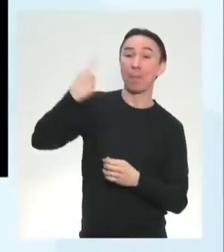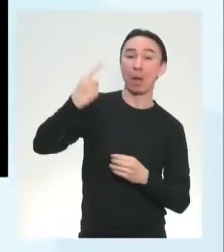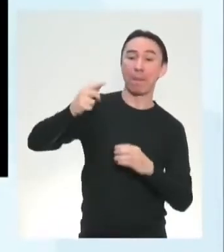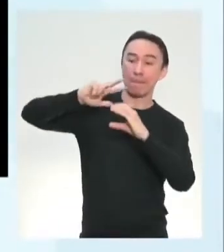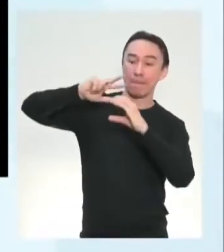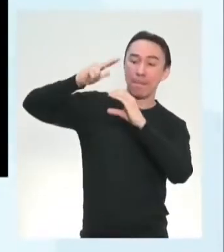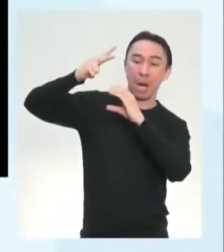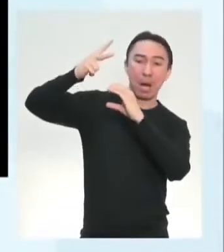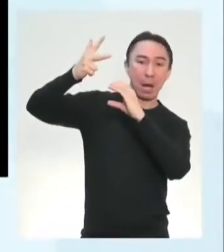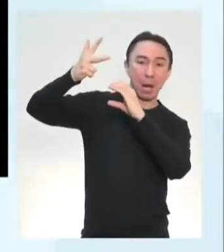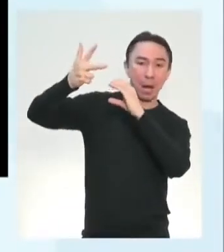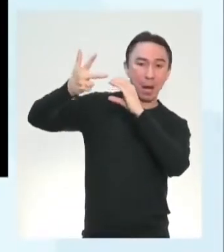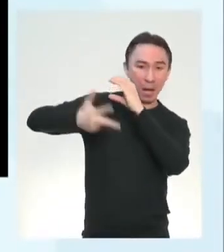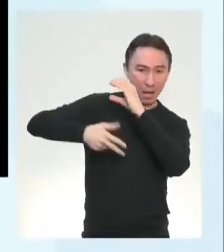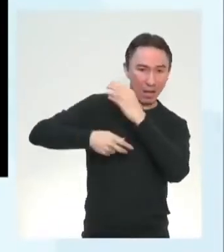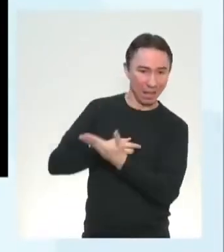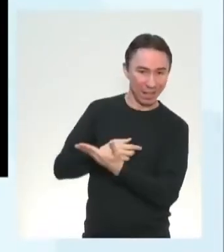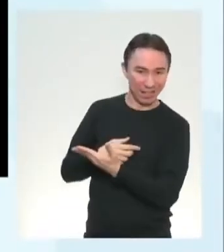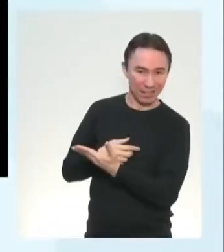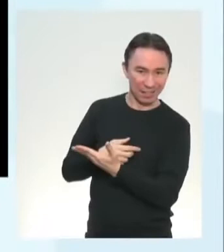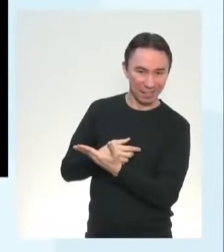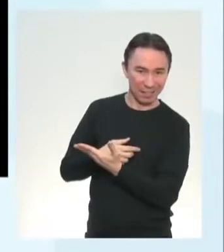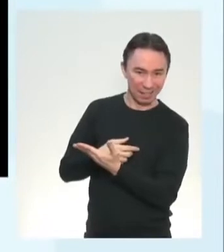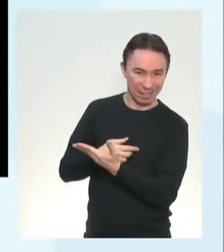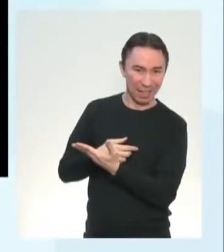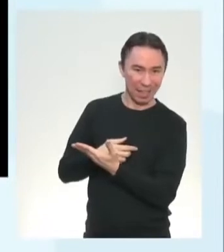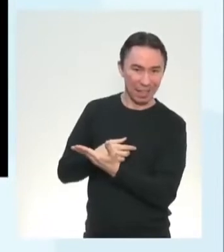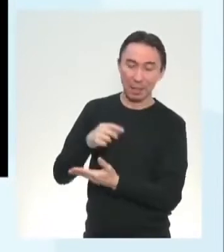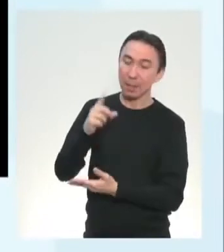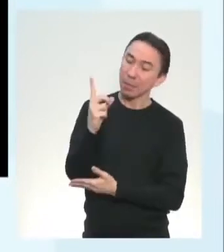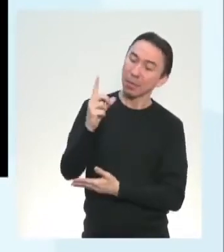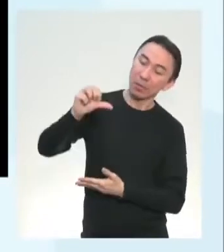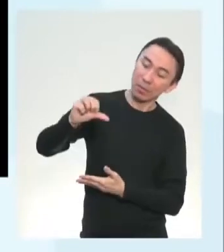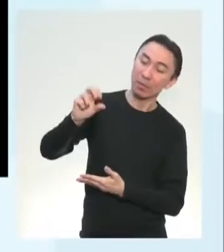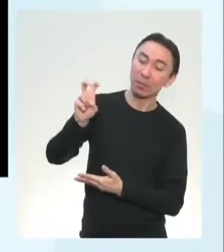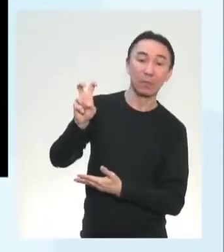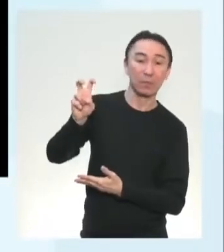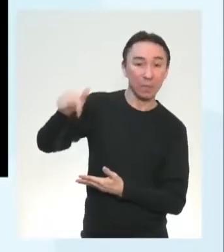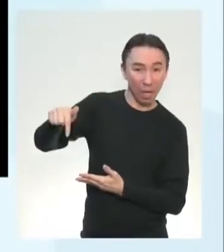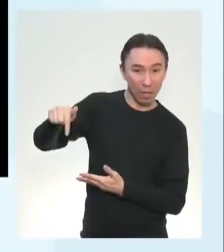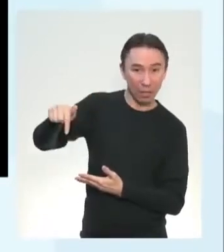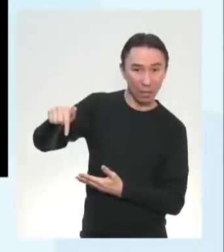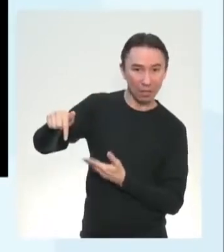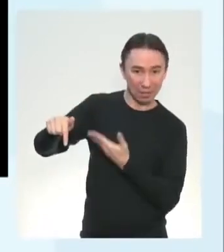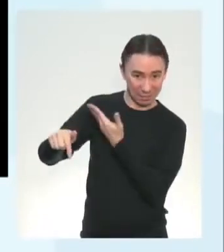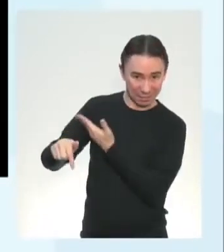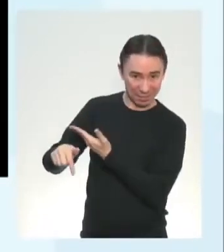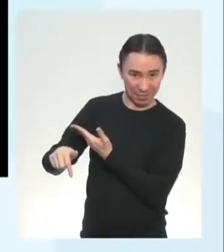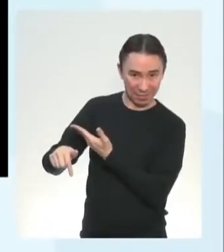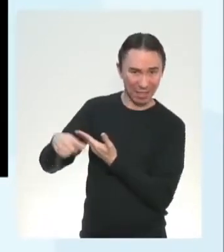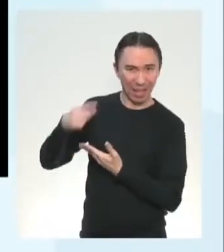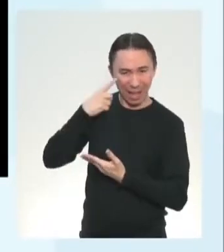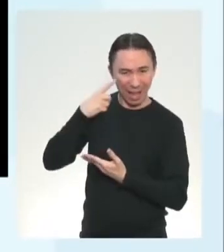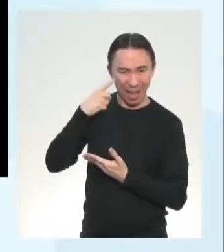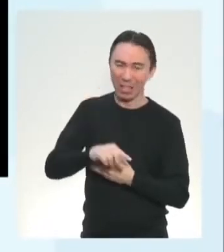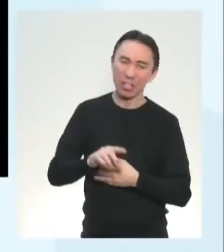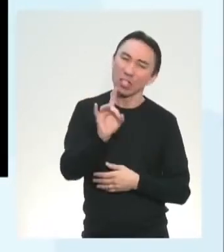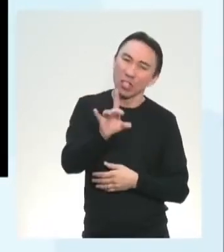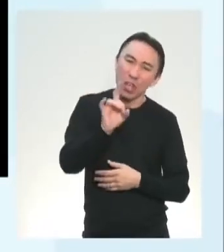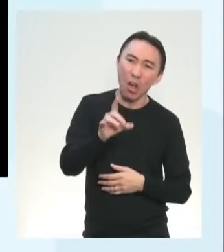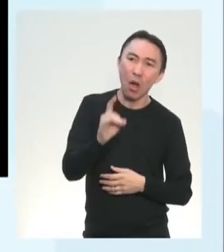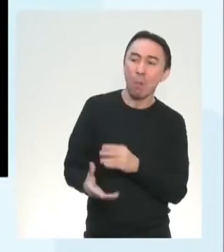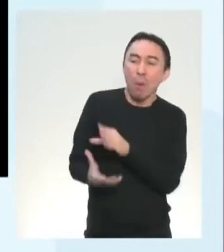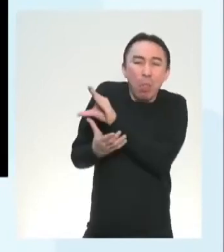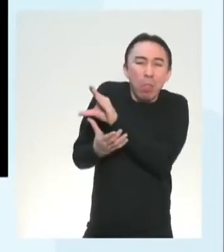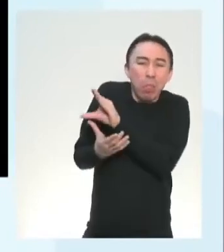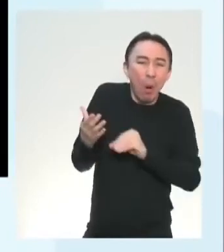né, no espaço, o Sputnik 1, né, essa imagem aí, na realidade, é uma foto de uma réplica do Sputnik, que está